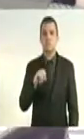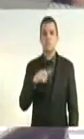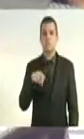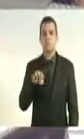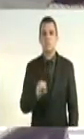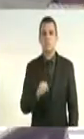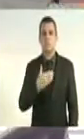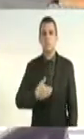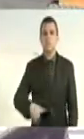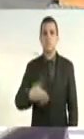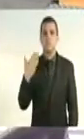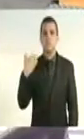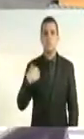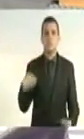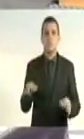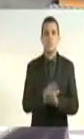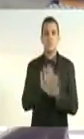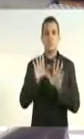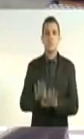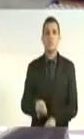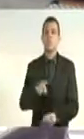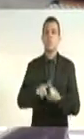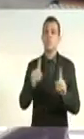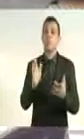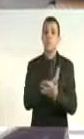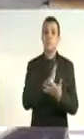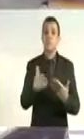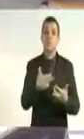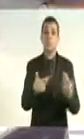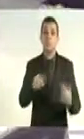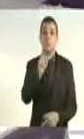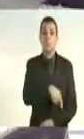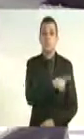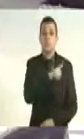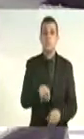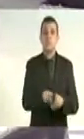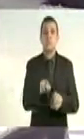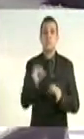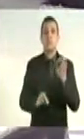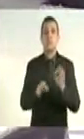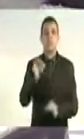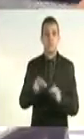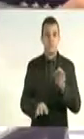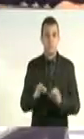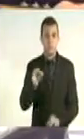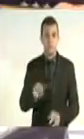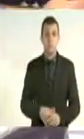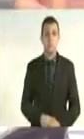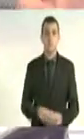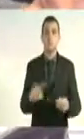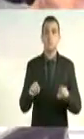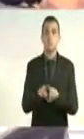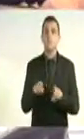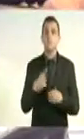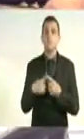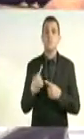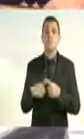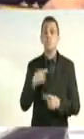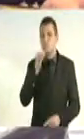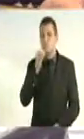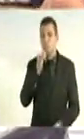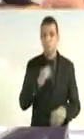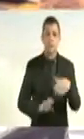coisa que foi cancelada, inclusive na Justiça também, como, por exemplo, a empresa para gerenciar o